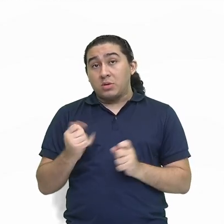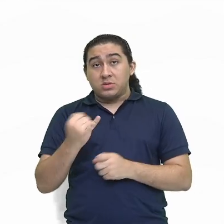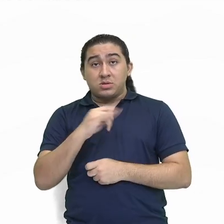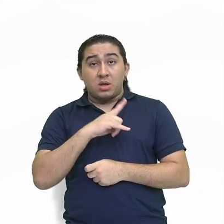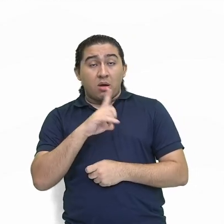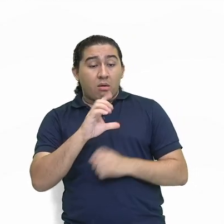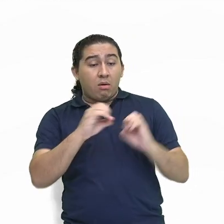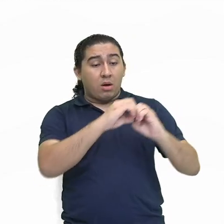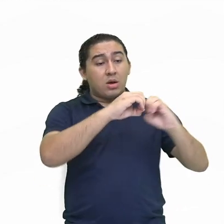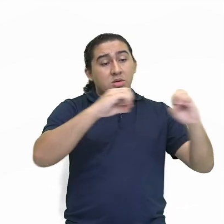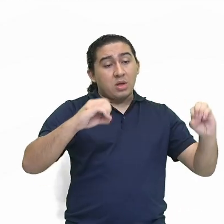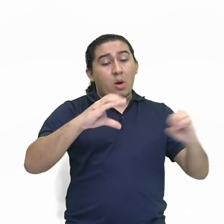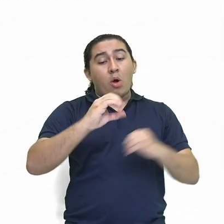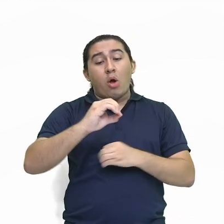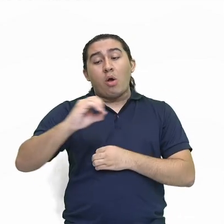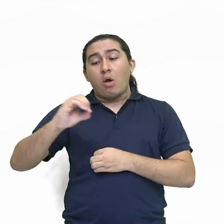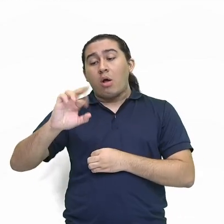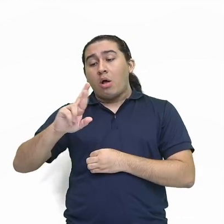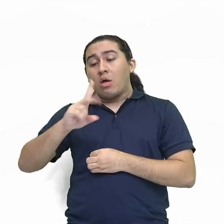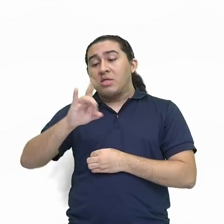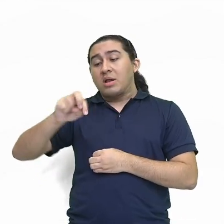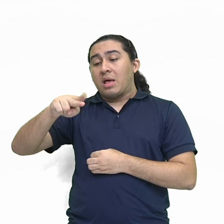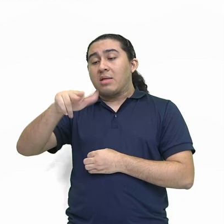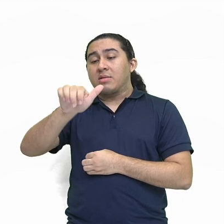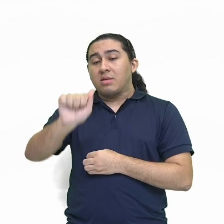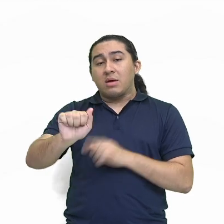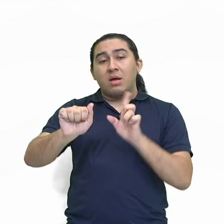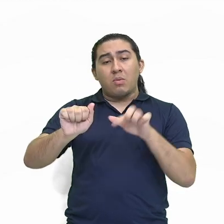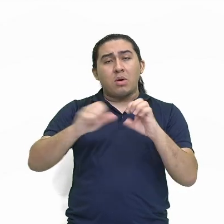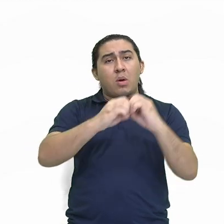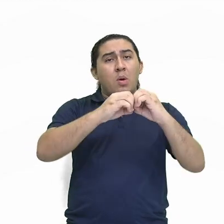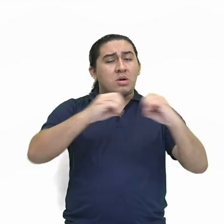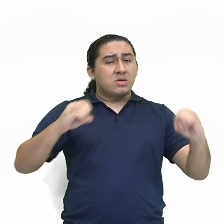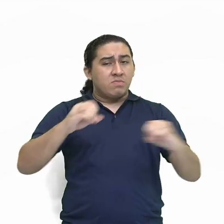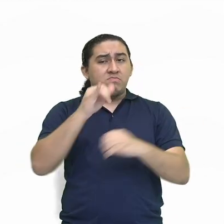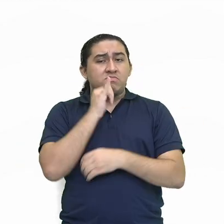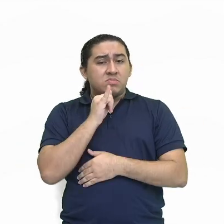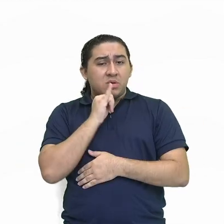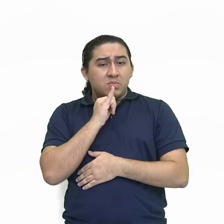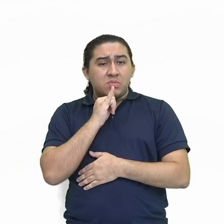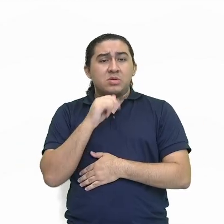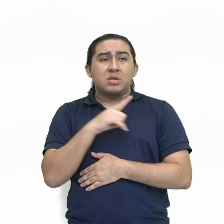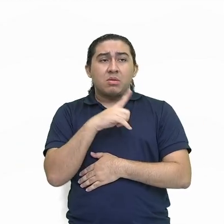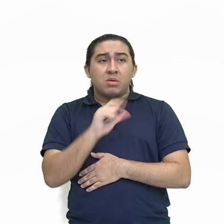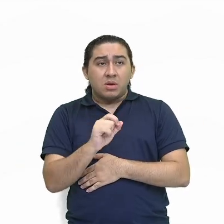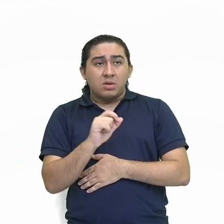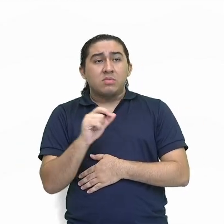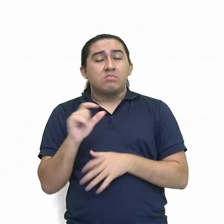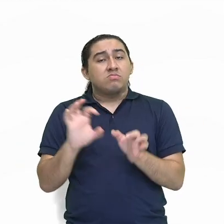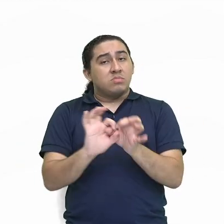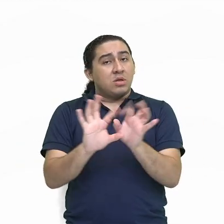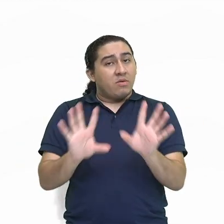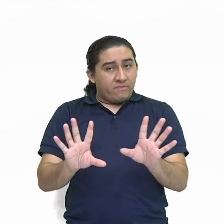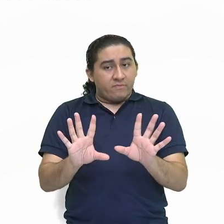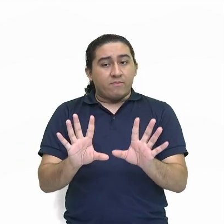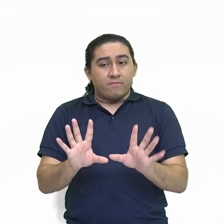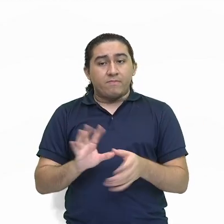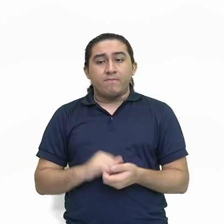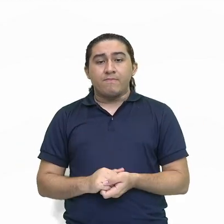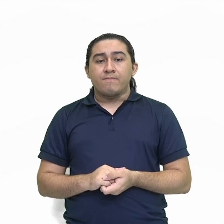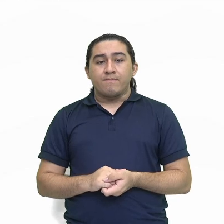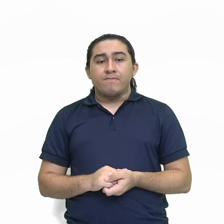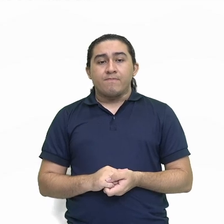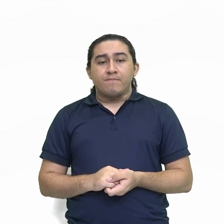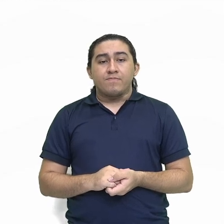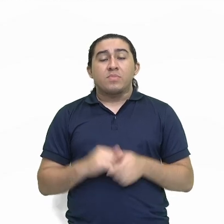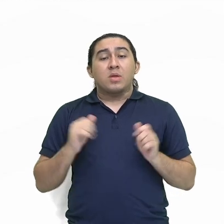é coordenada. São as orações que elas estão ali, né, soltas. Eu